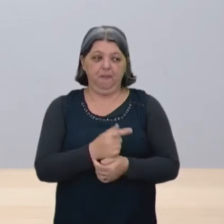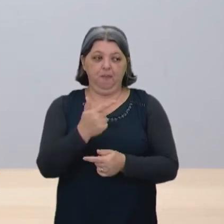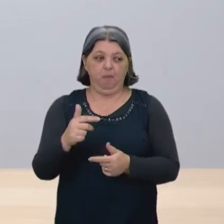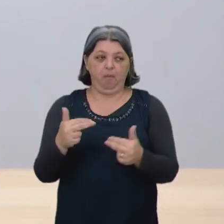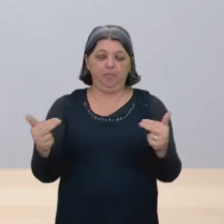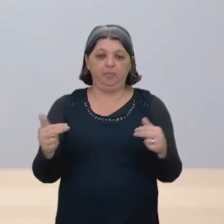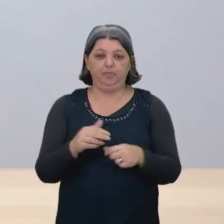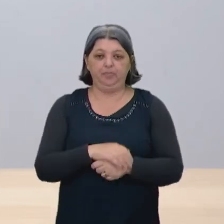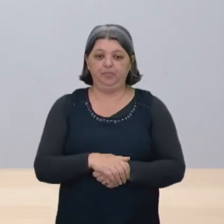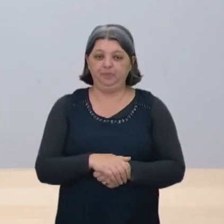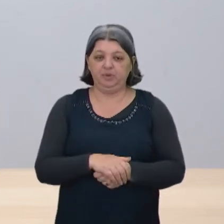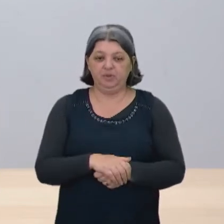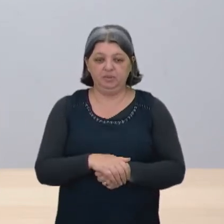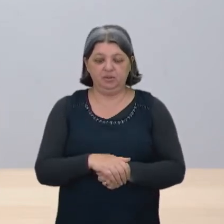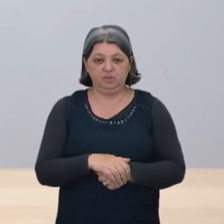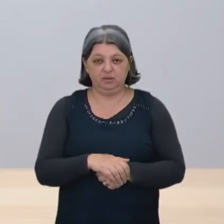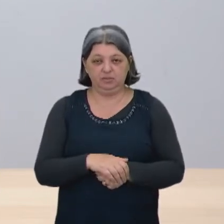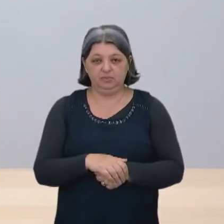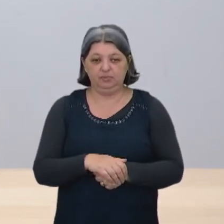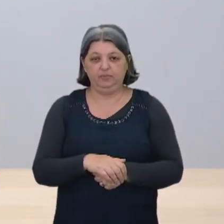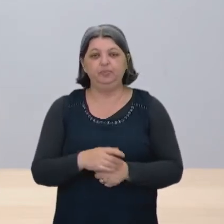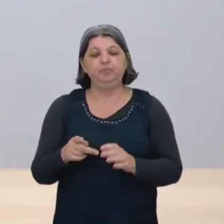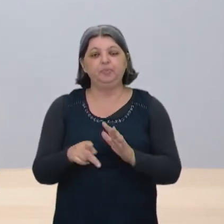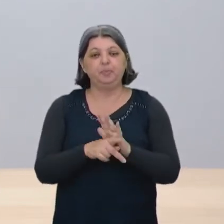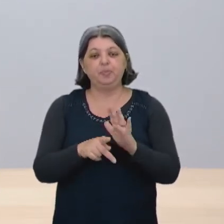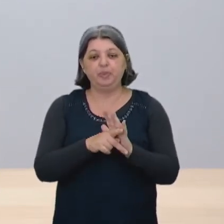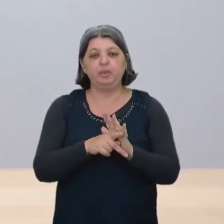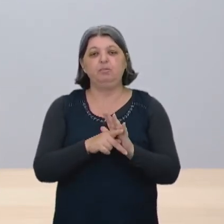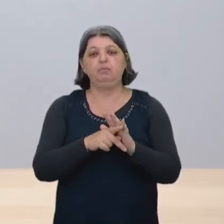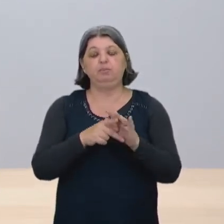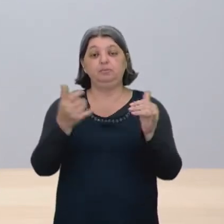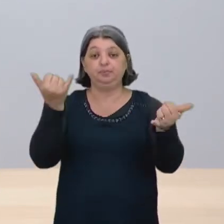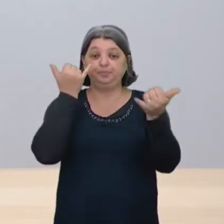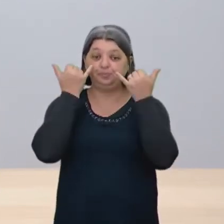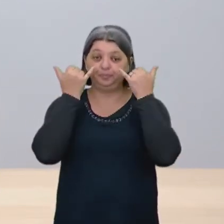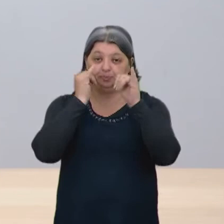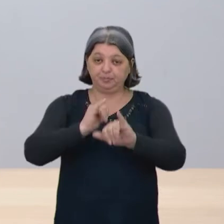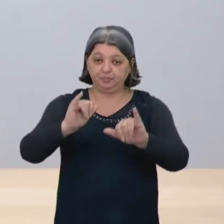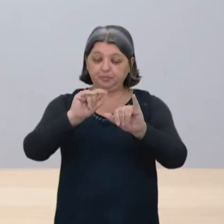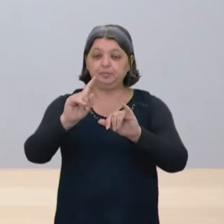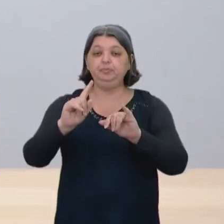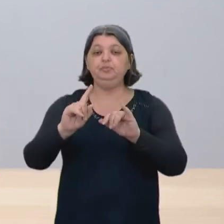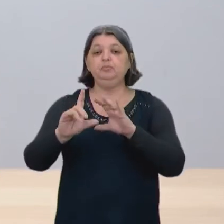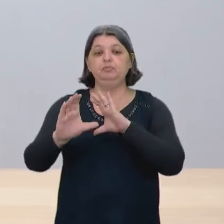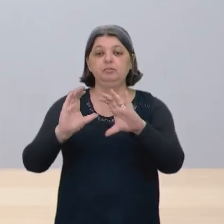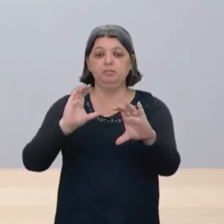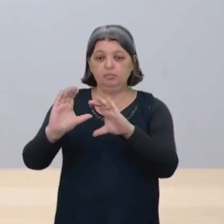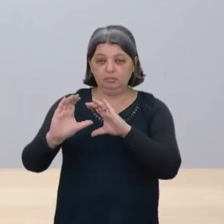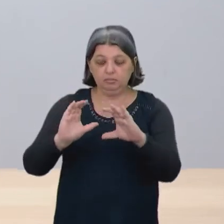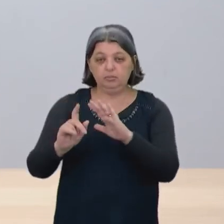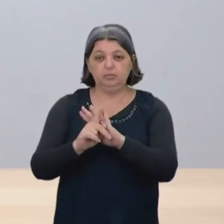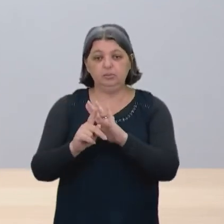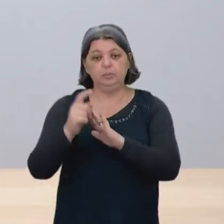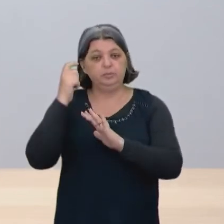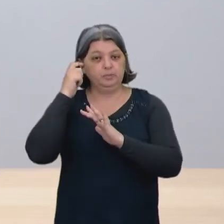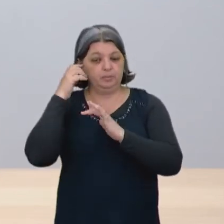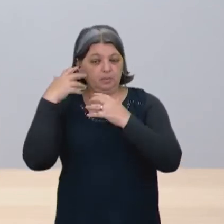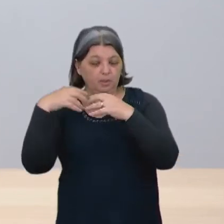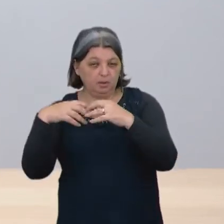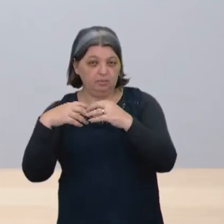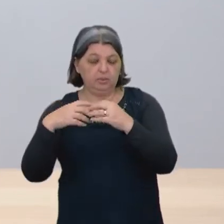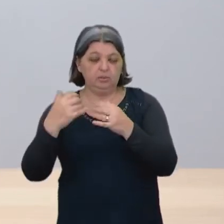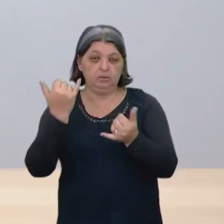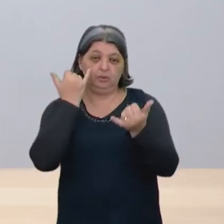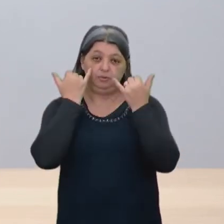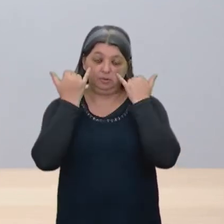outra coisa, se a função social de informar e se o processo comunicativo, que é de provocar uma reflexão e trazer uma informação